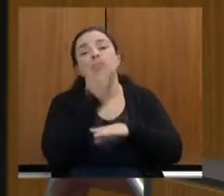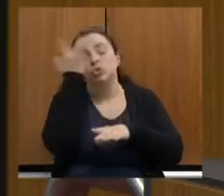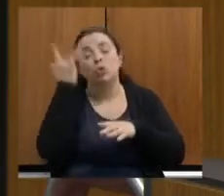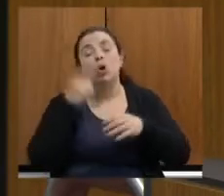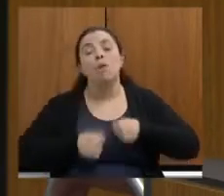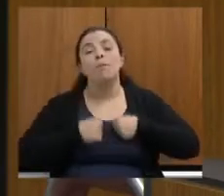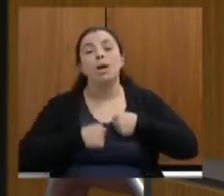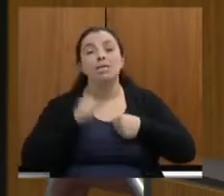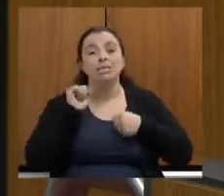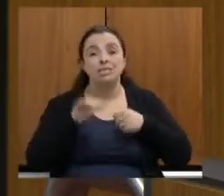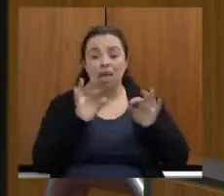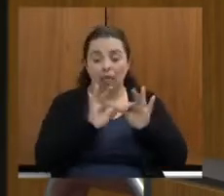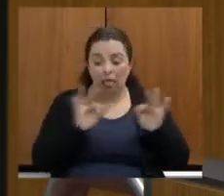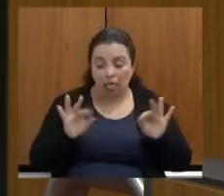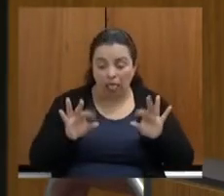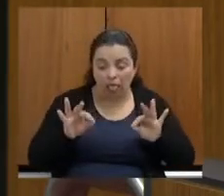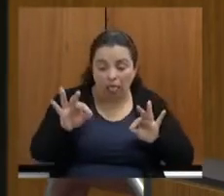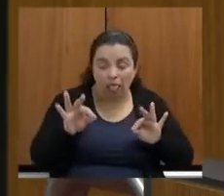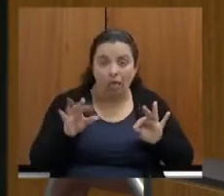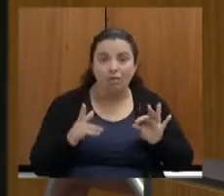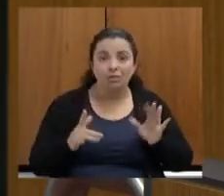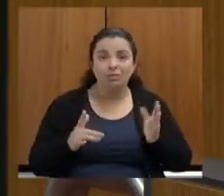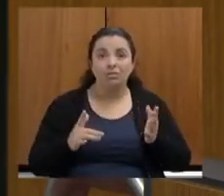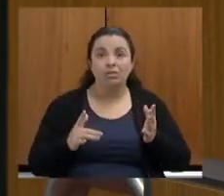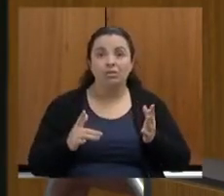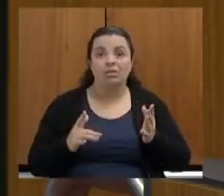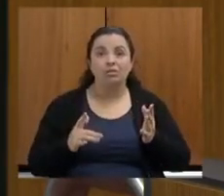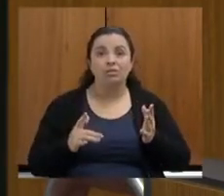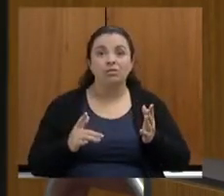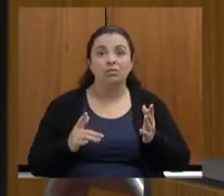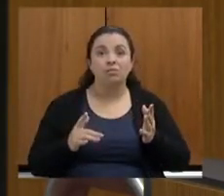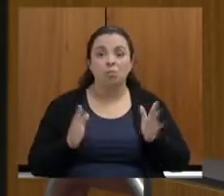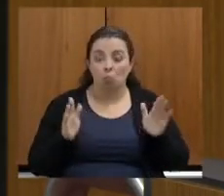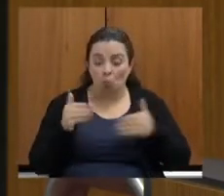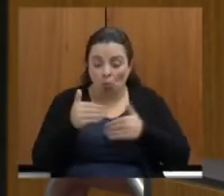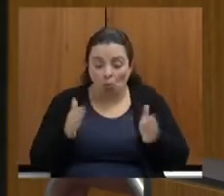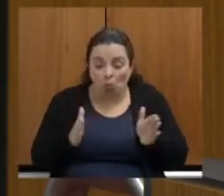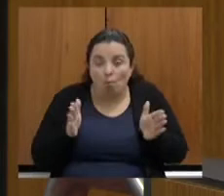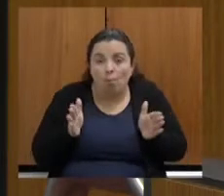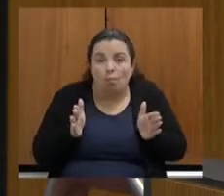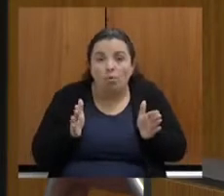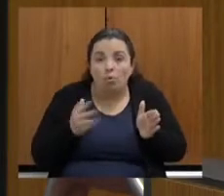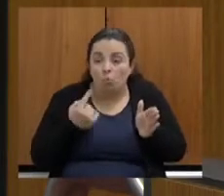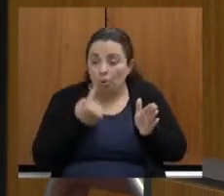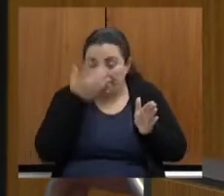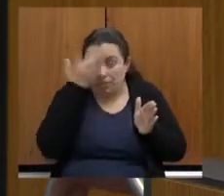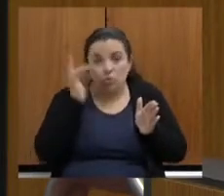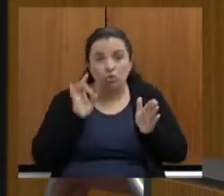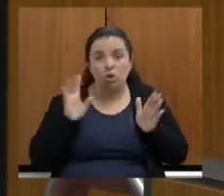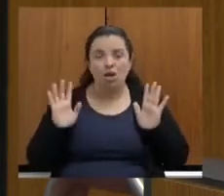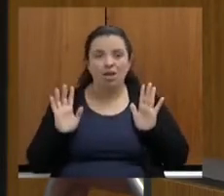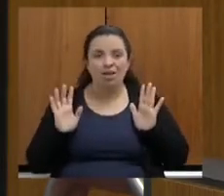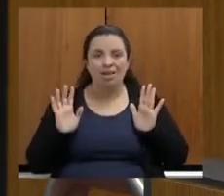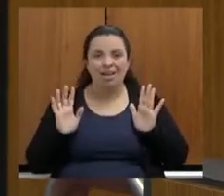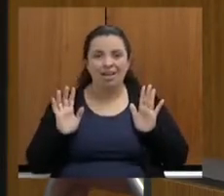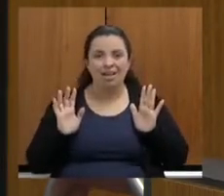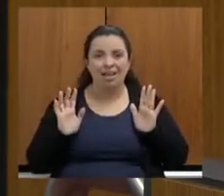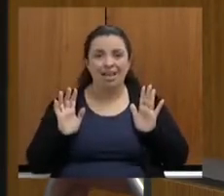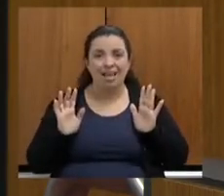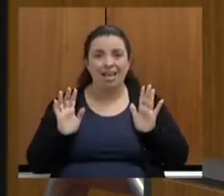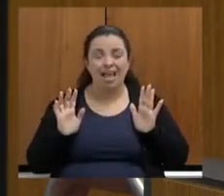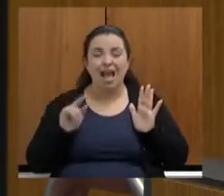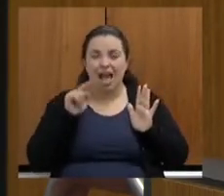que mal cabe uma pessoa e a fundação renova vai quebrar essa casa vai quebrar esse banheiro para aumentar ele